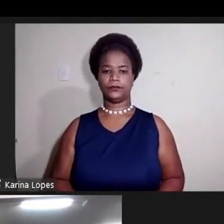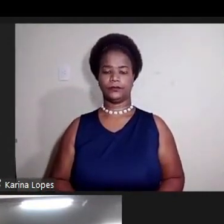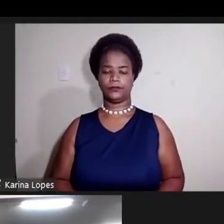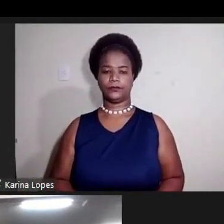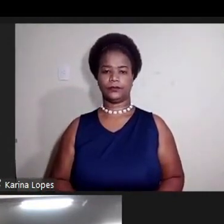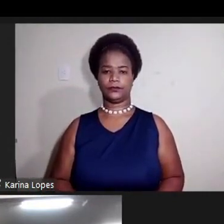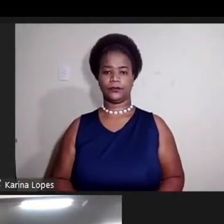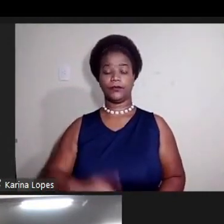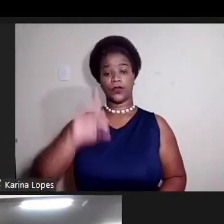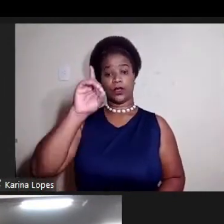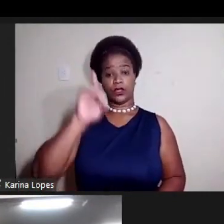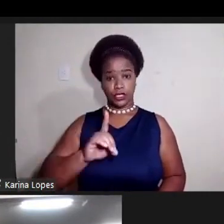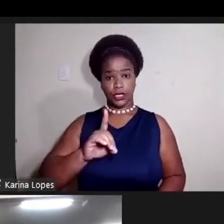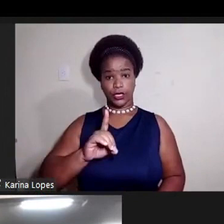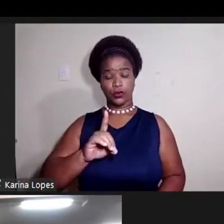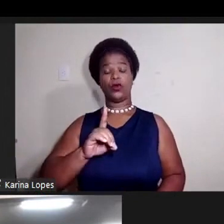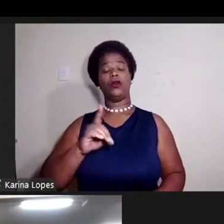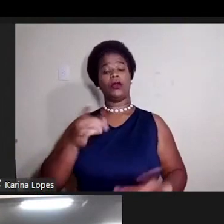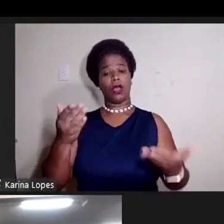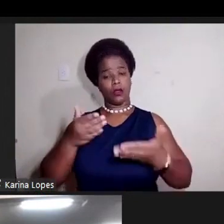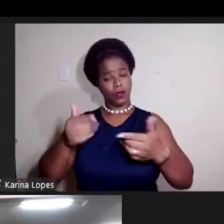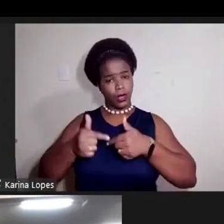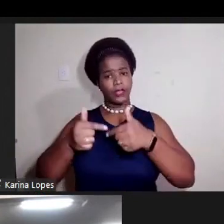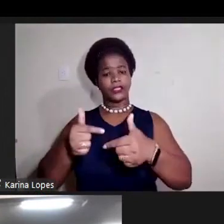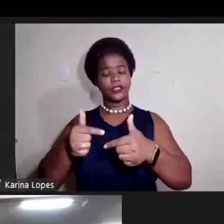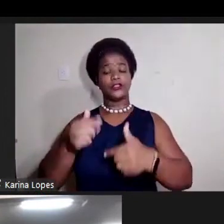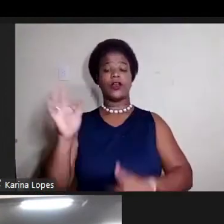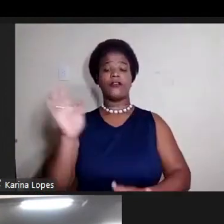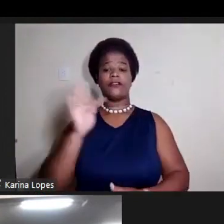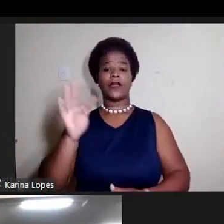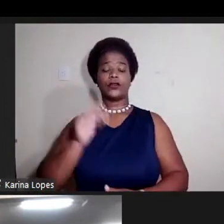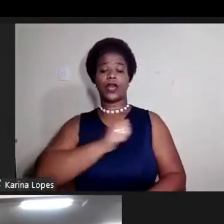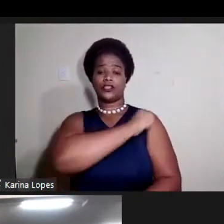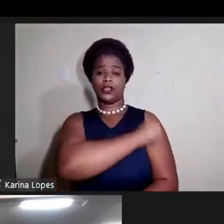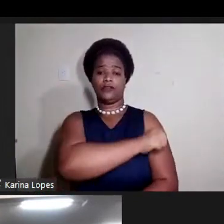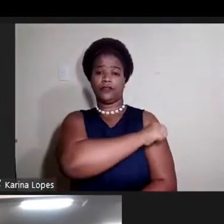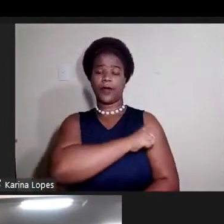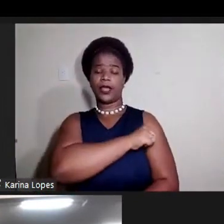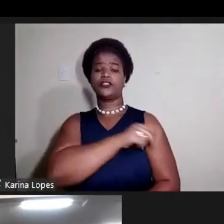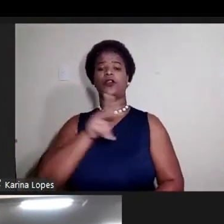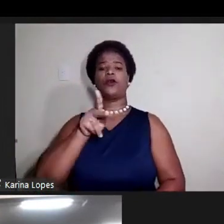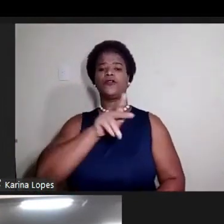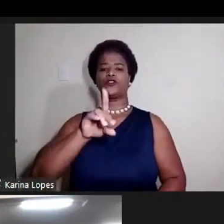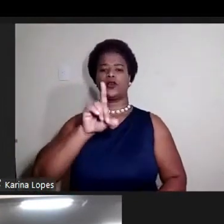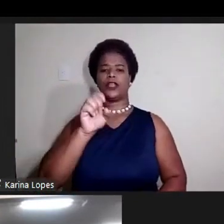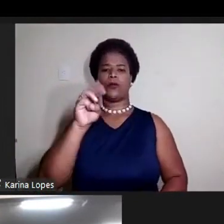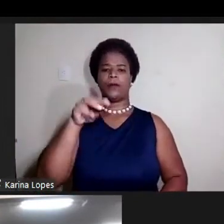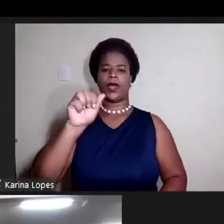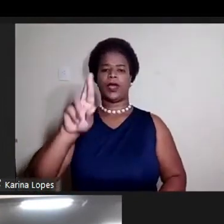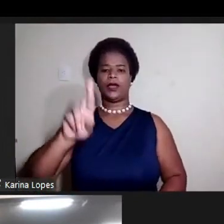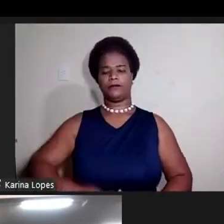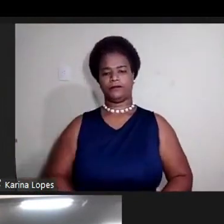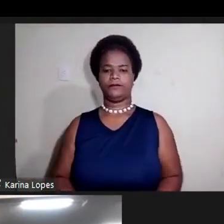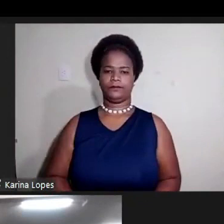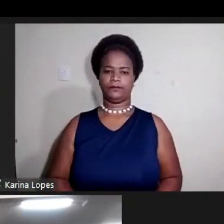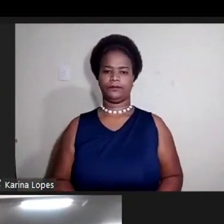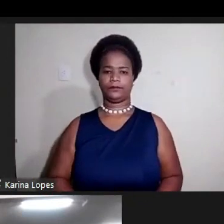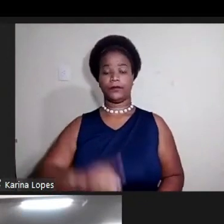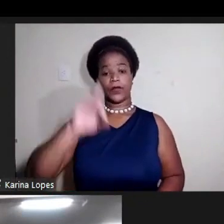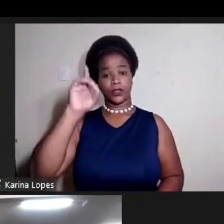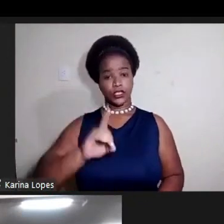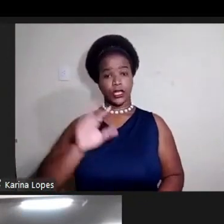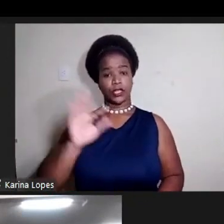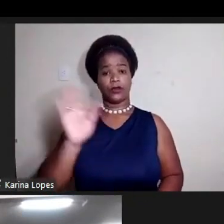diretor em exercício da Faculdade de Enfermagem, professor Delmar Teixeira Gomes, diretor da Faculdade de